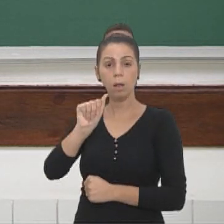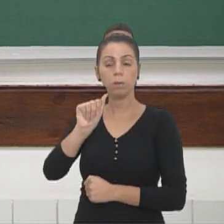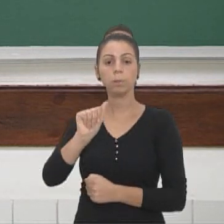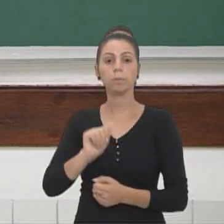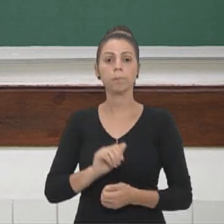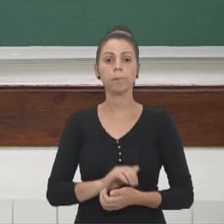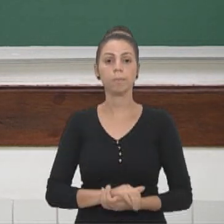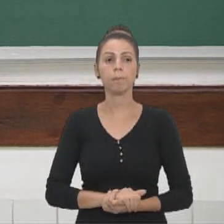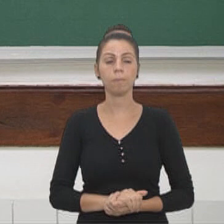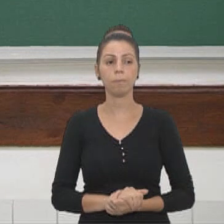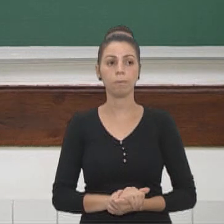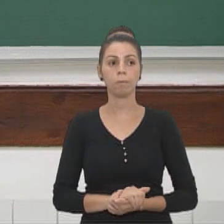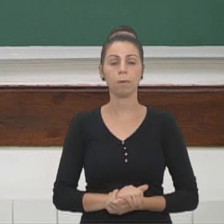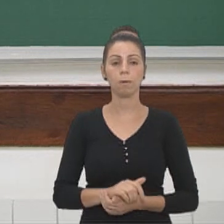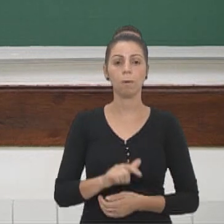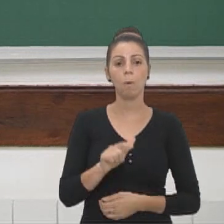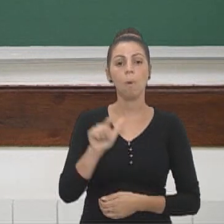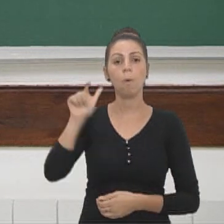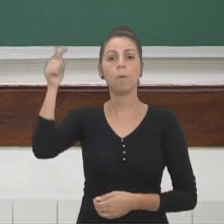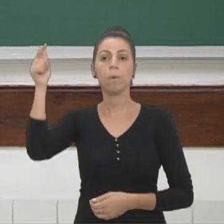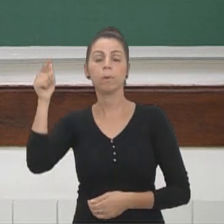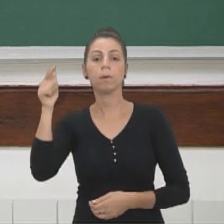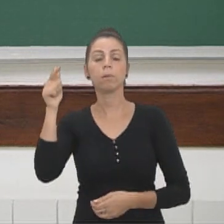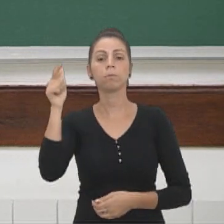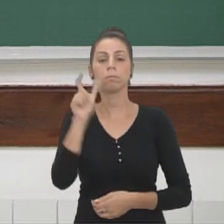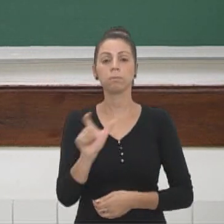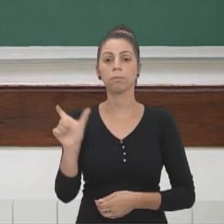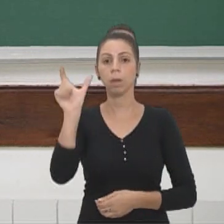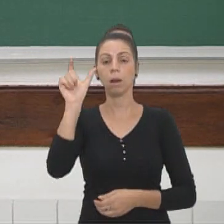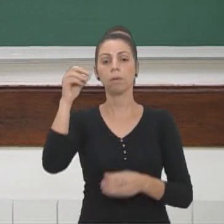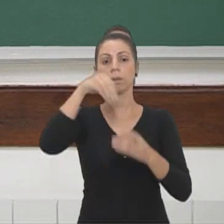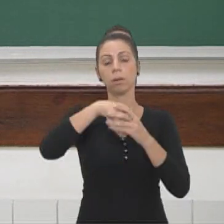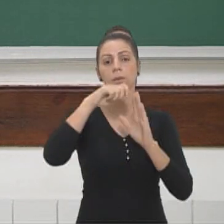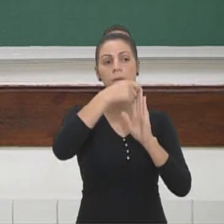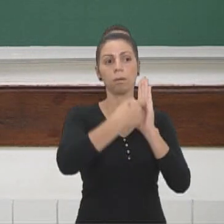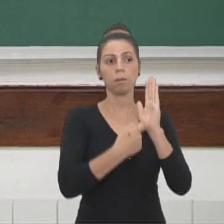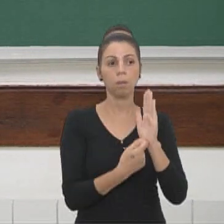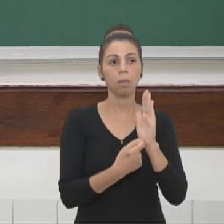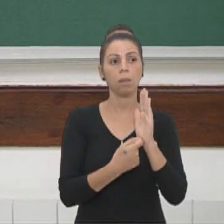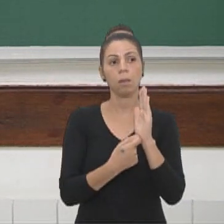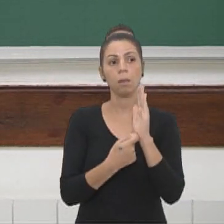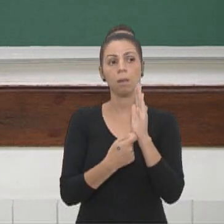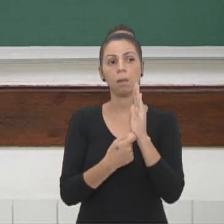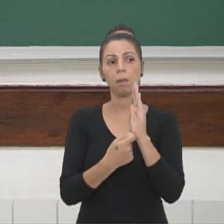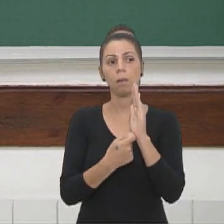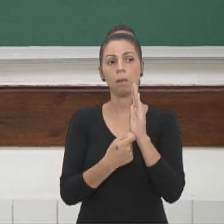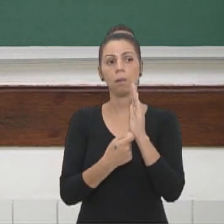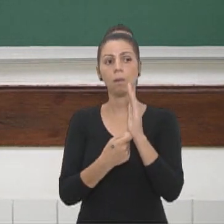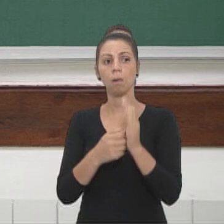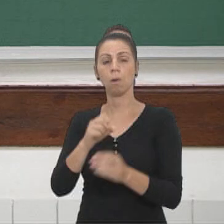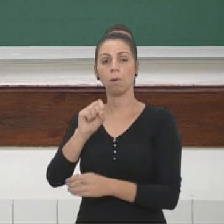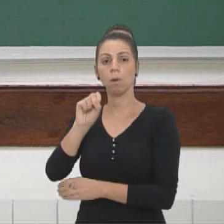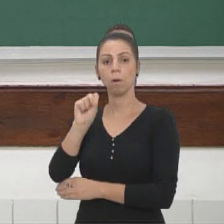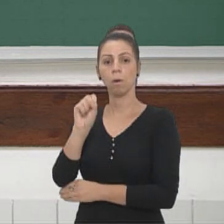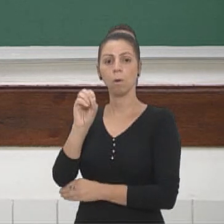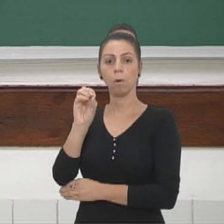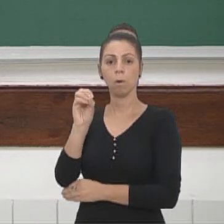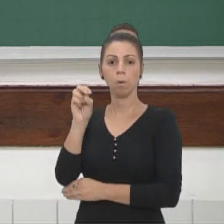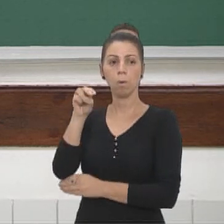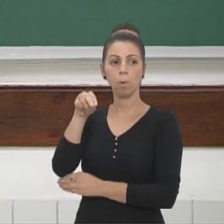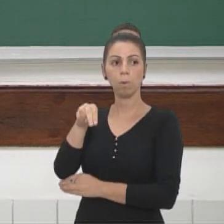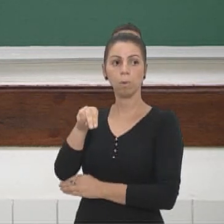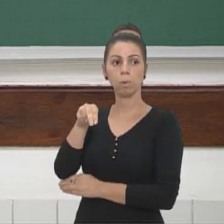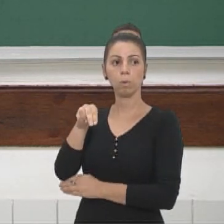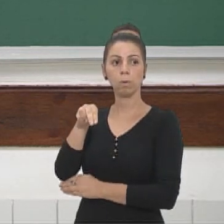que vai aparecer no nosso texto para auxiliar a nossa leitura, el alumbrado, um conjunto de luzes,